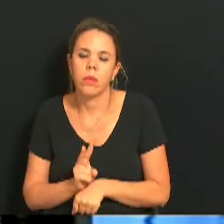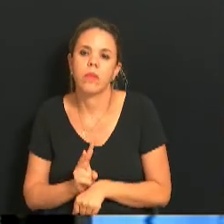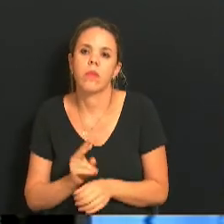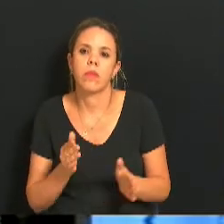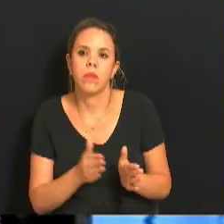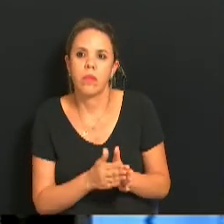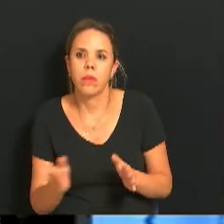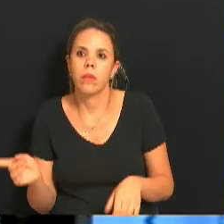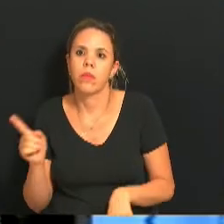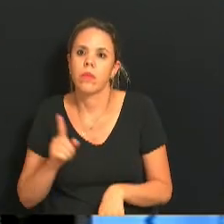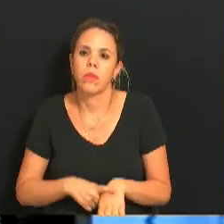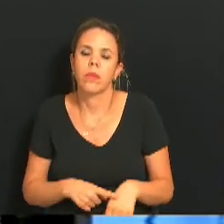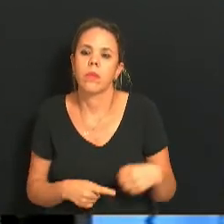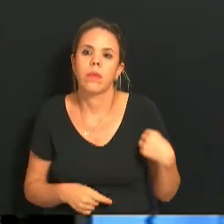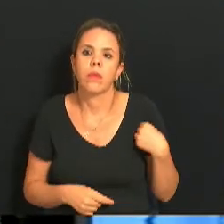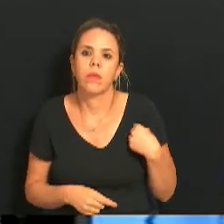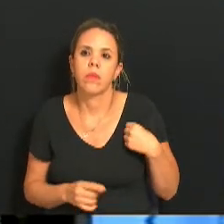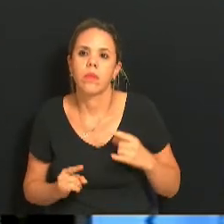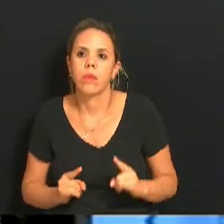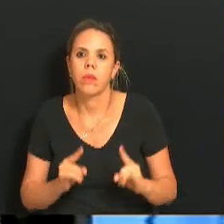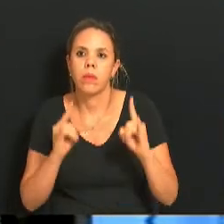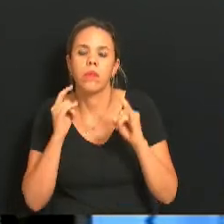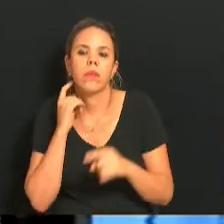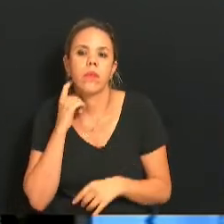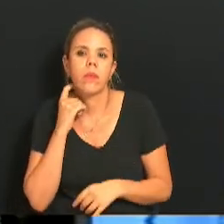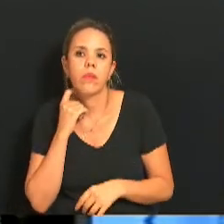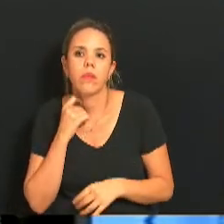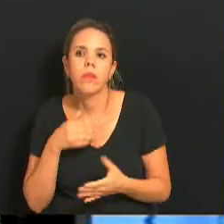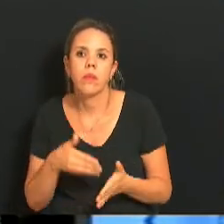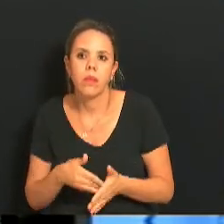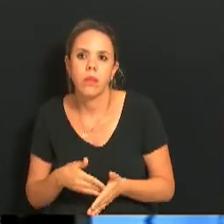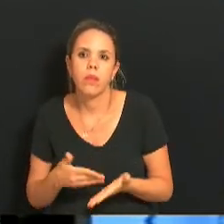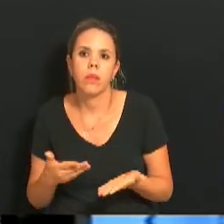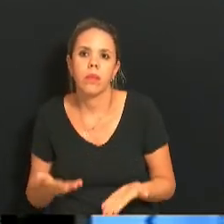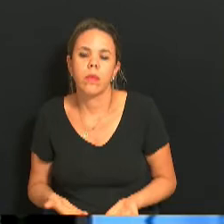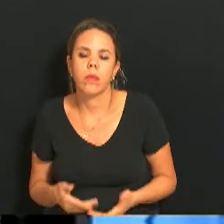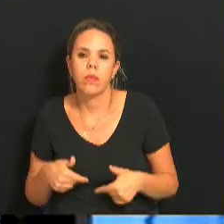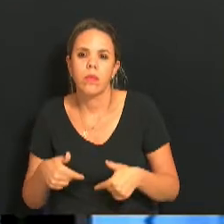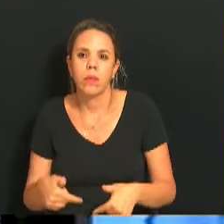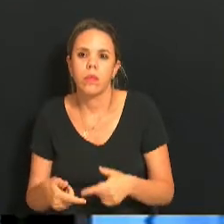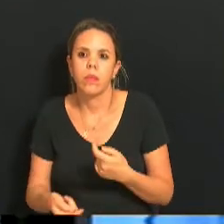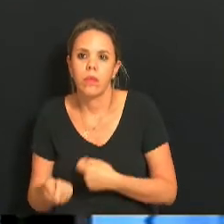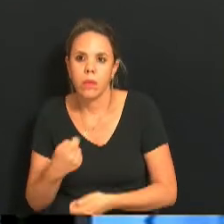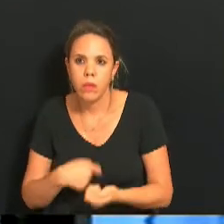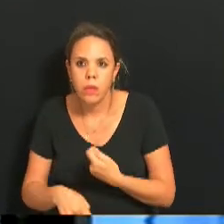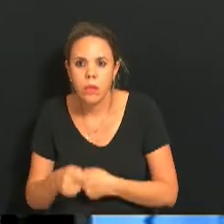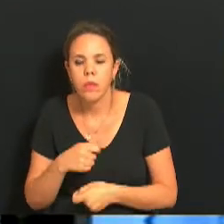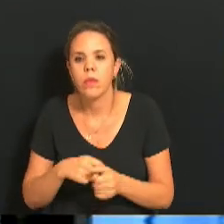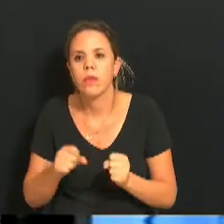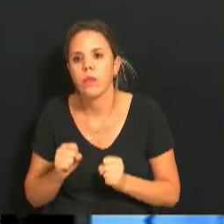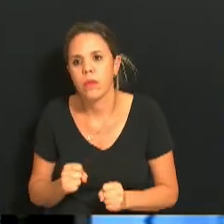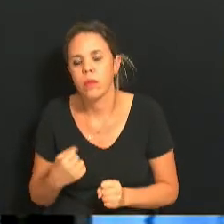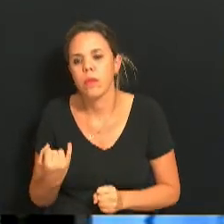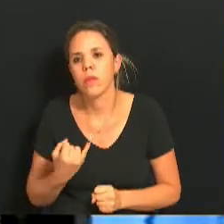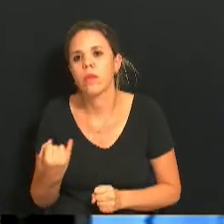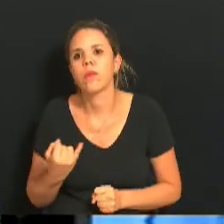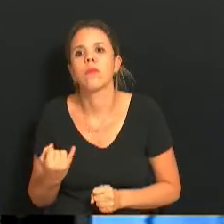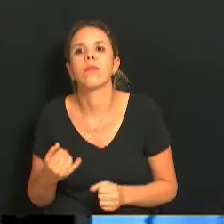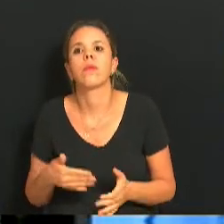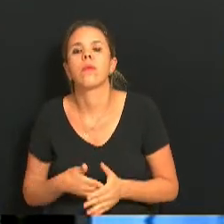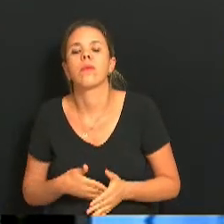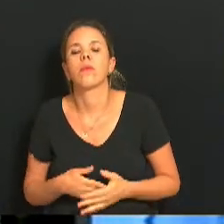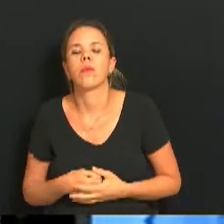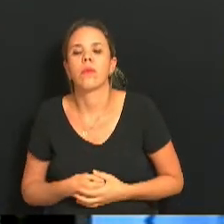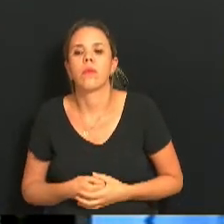do tempo o tombamento ele é uma refeição em um ato administrativo que importa uma restrição